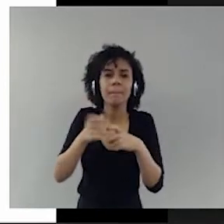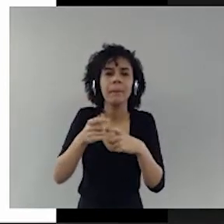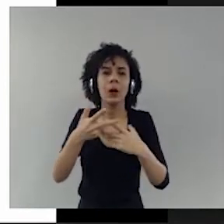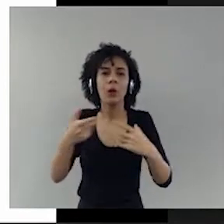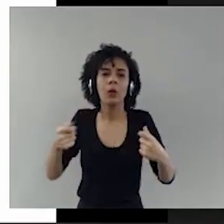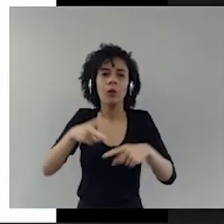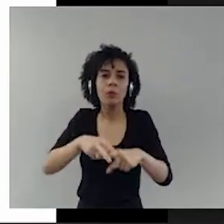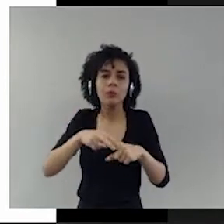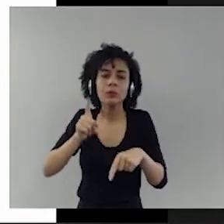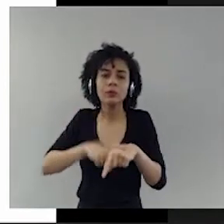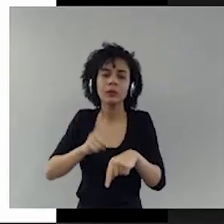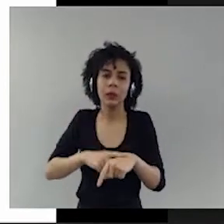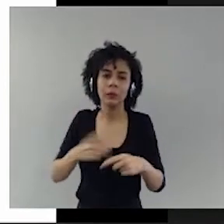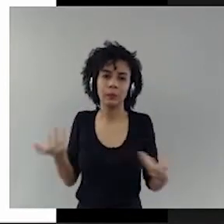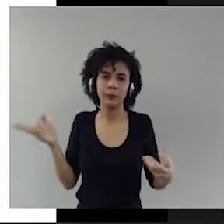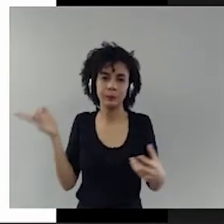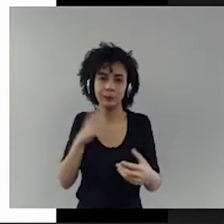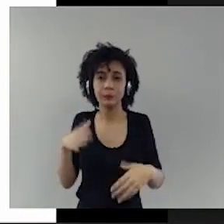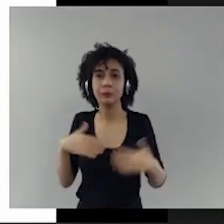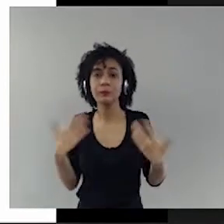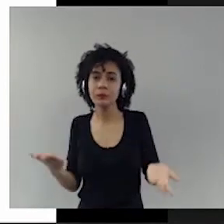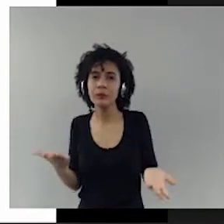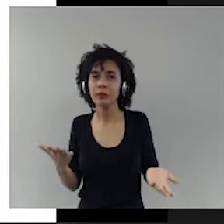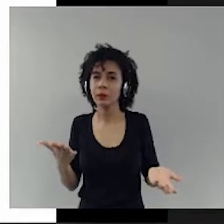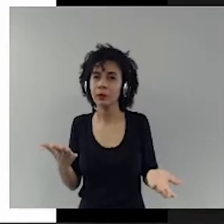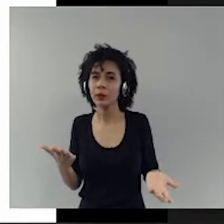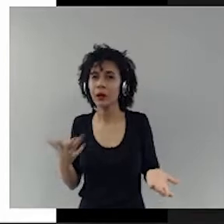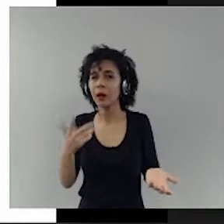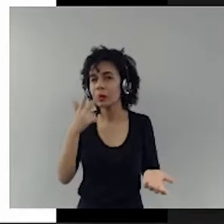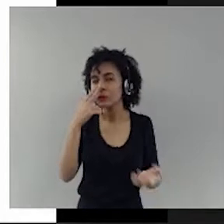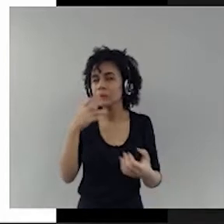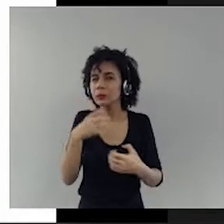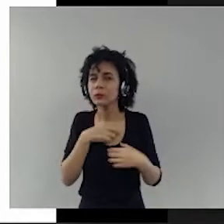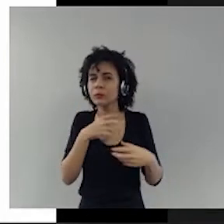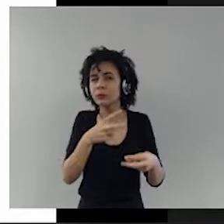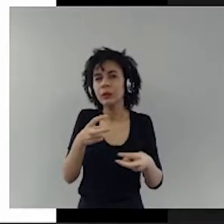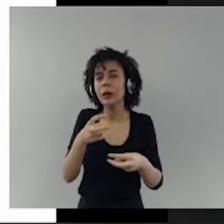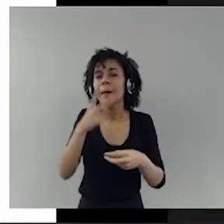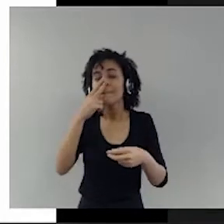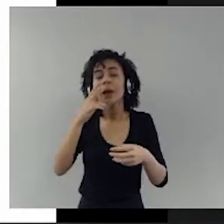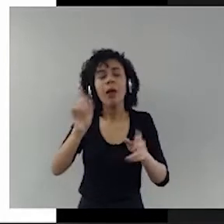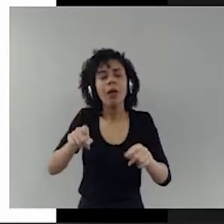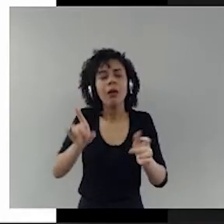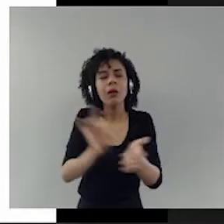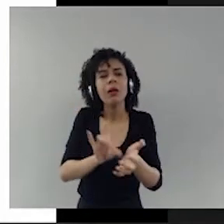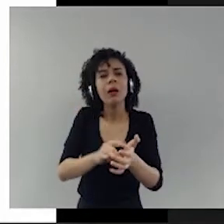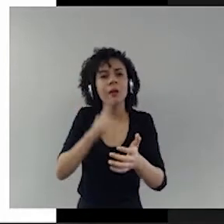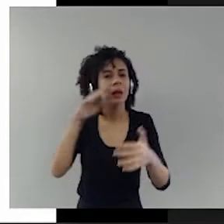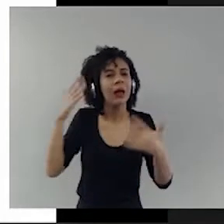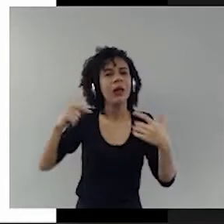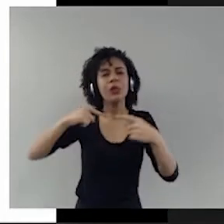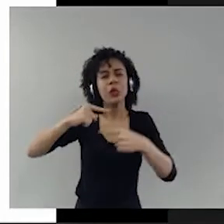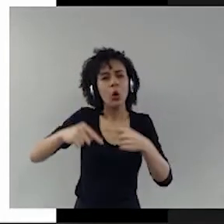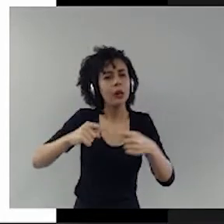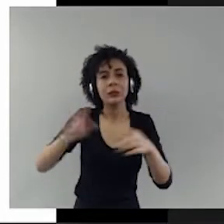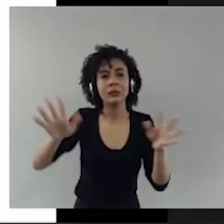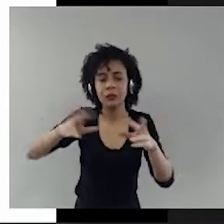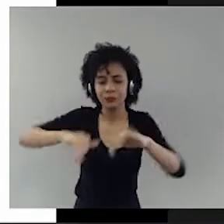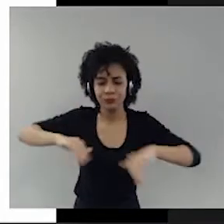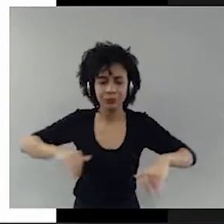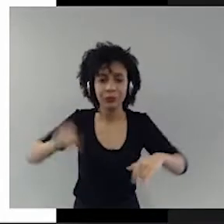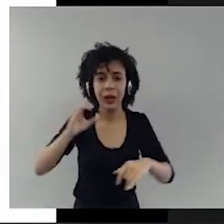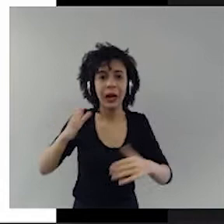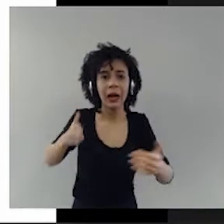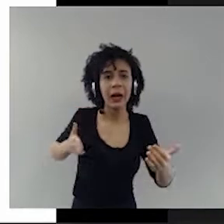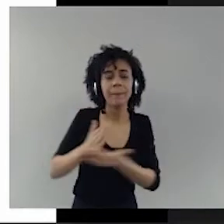a essa necessidade emergencial ou seja em certo sentido ela desburocratizar o procedimento prévio da dispensa